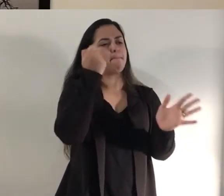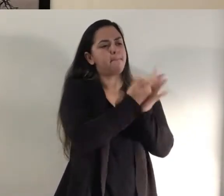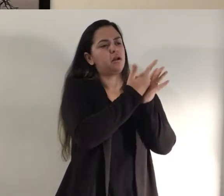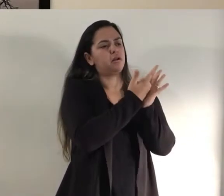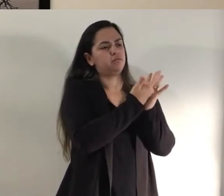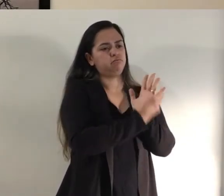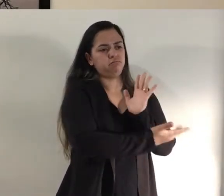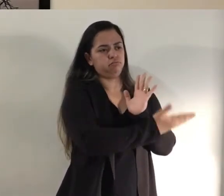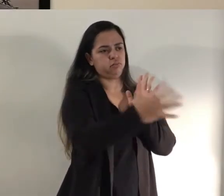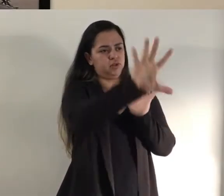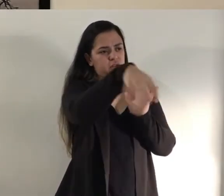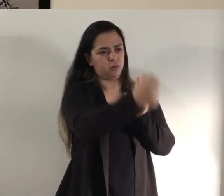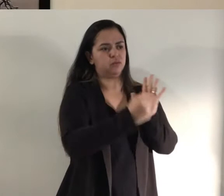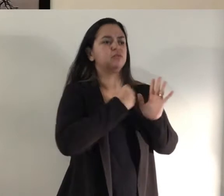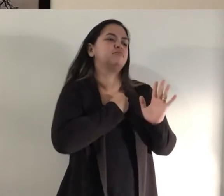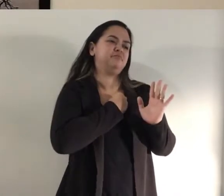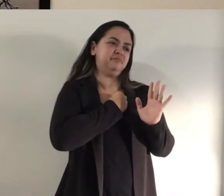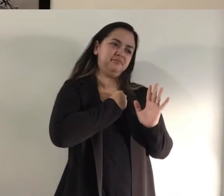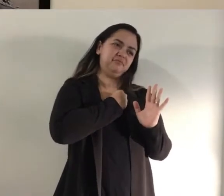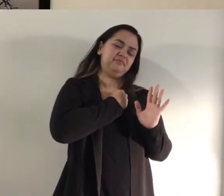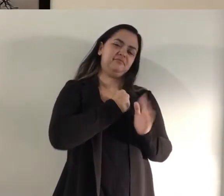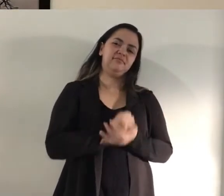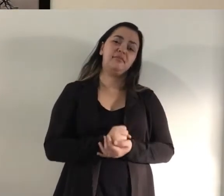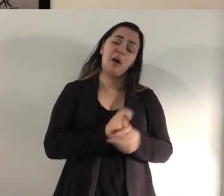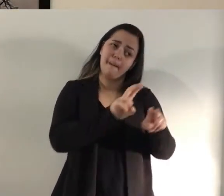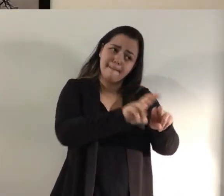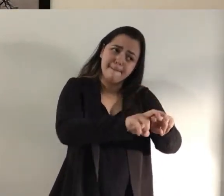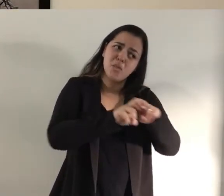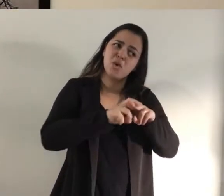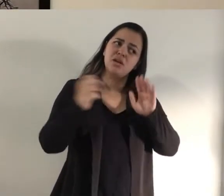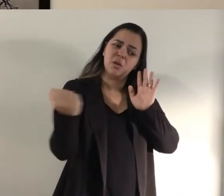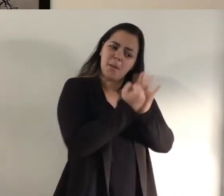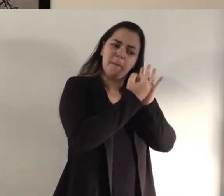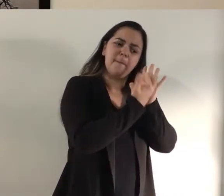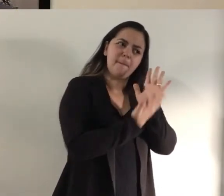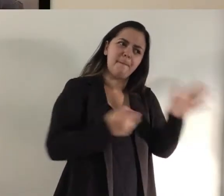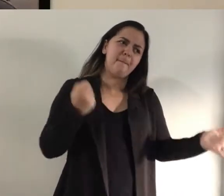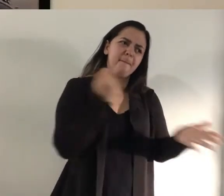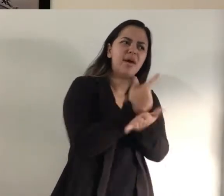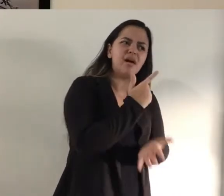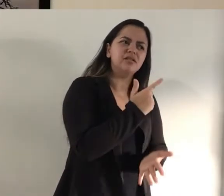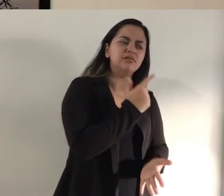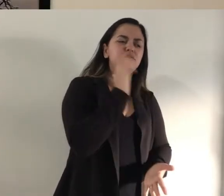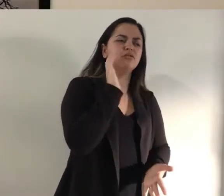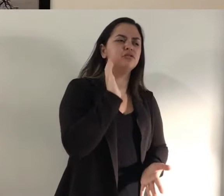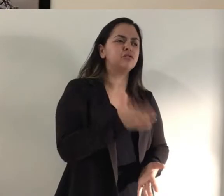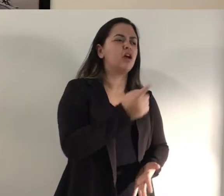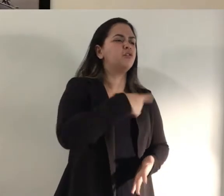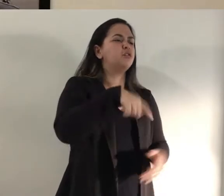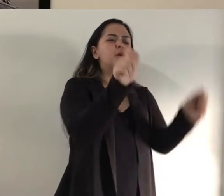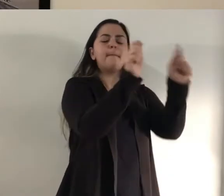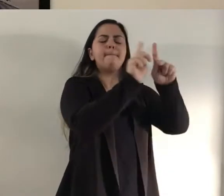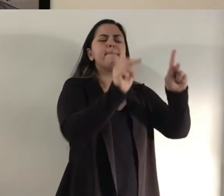preço foi pago. E por isso, porque o preço foi pago, eles poderiam desfrutar de paz